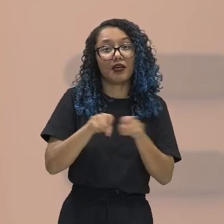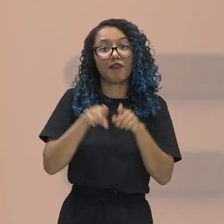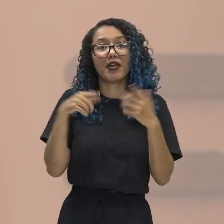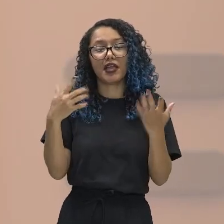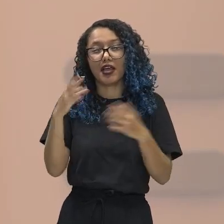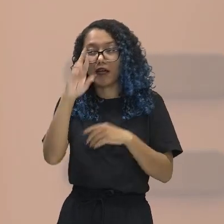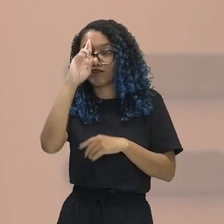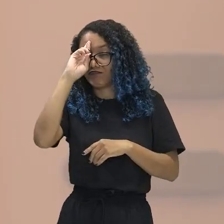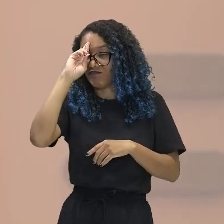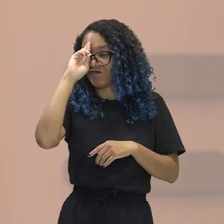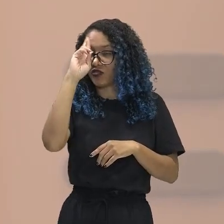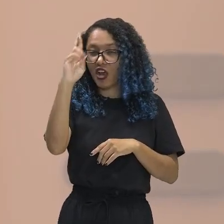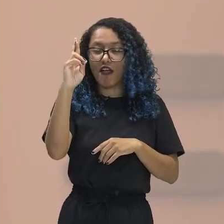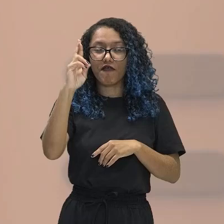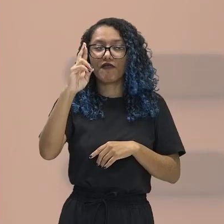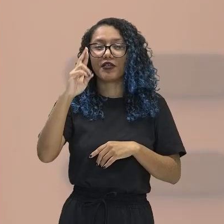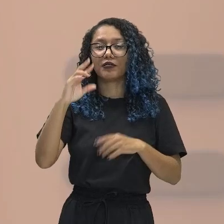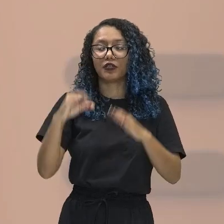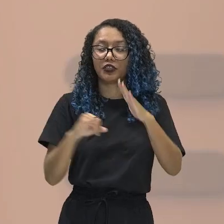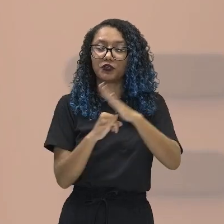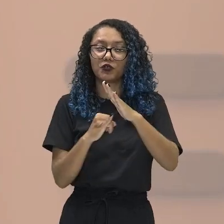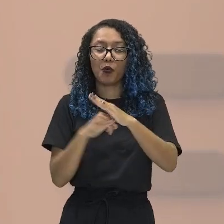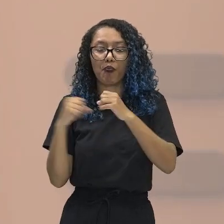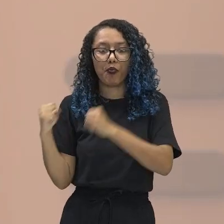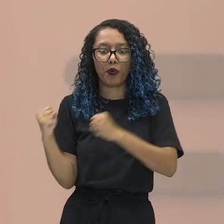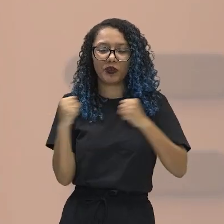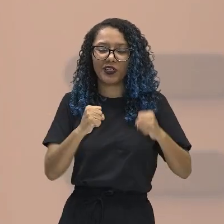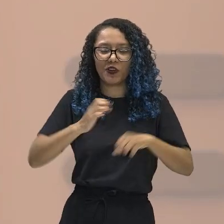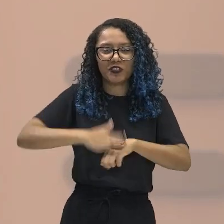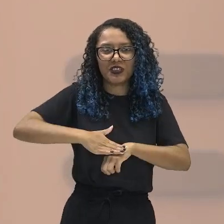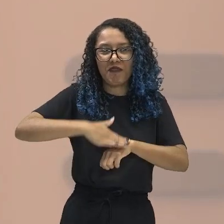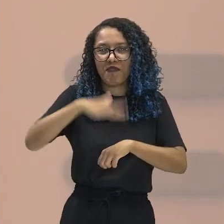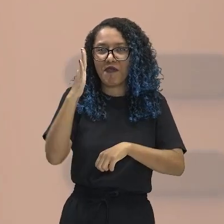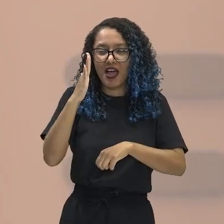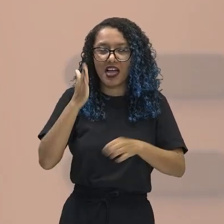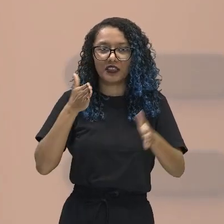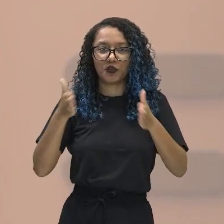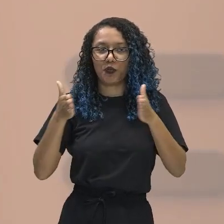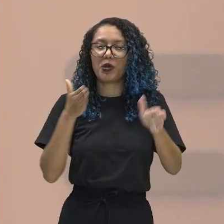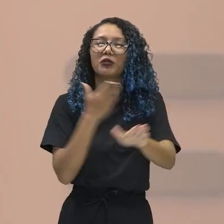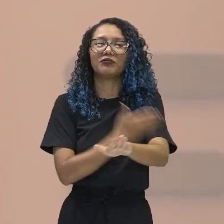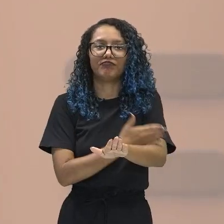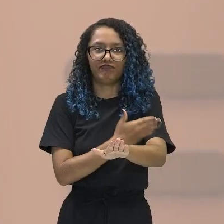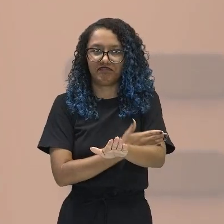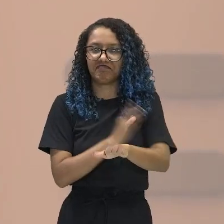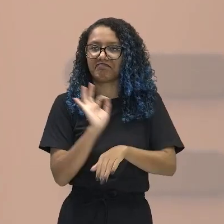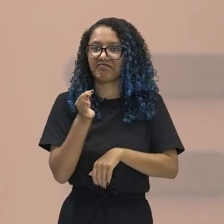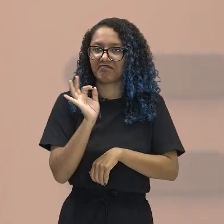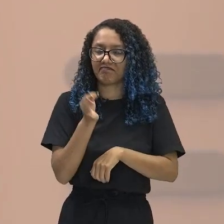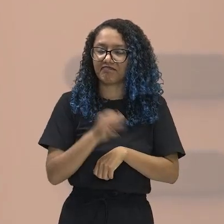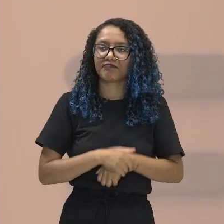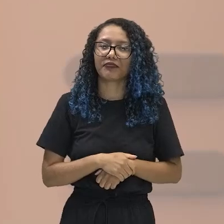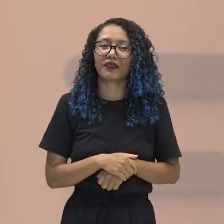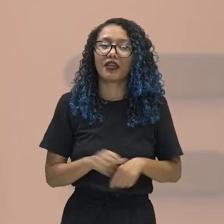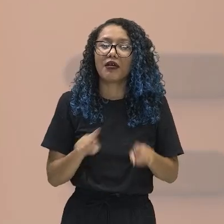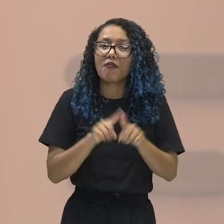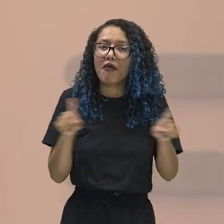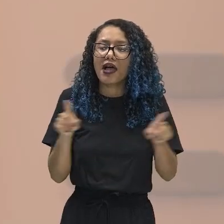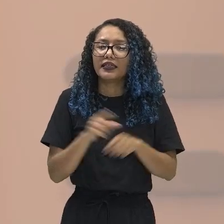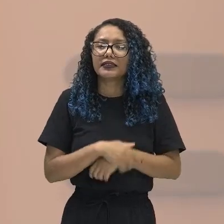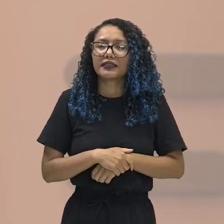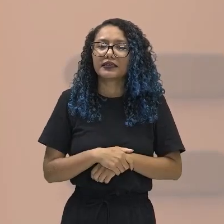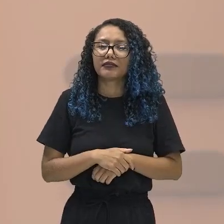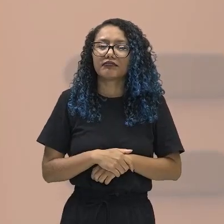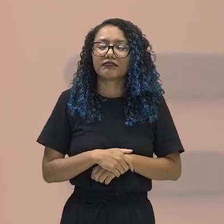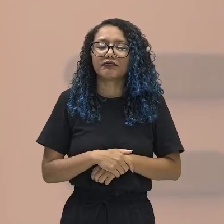a instituição mais poderosa dentre ali o mundo medieval. Mas, professor, como é que se deu essa crise que,